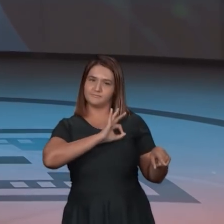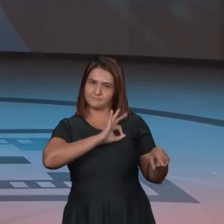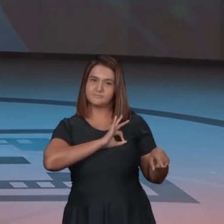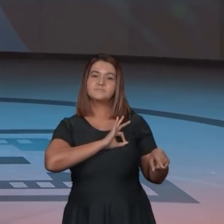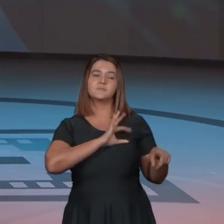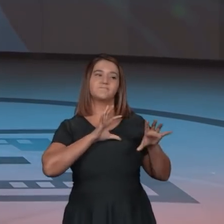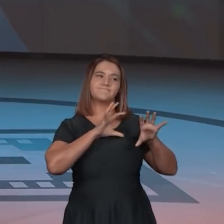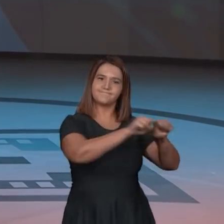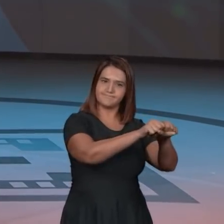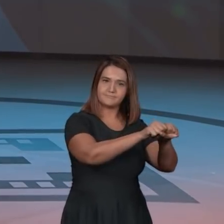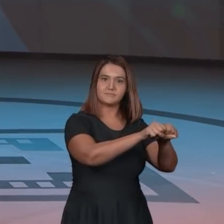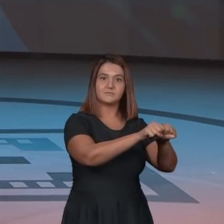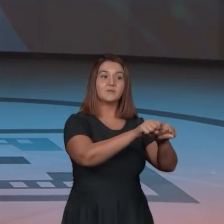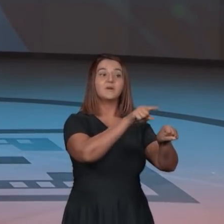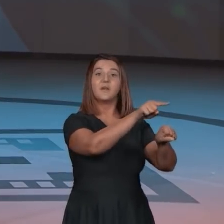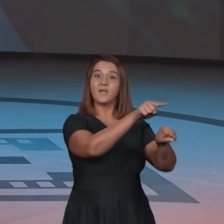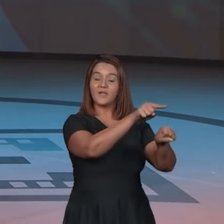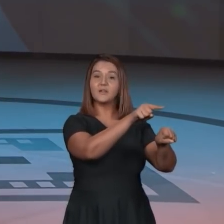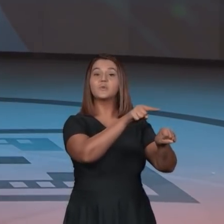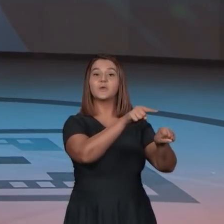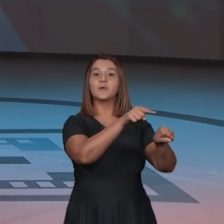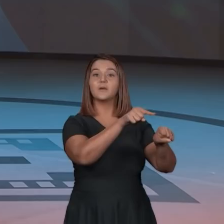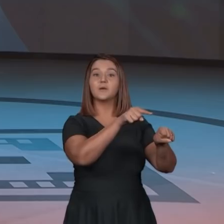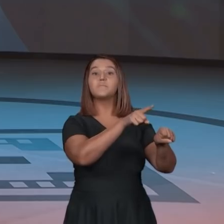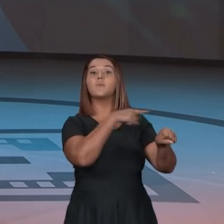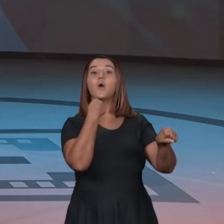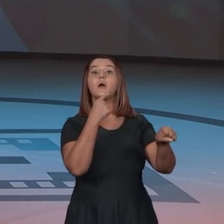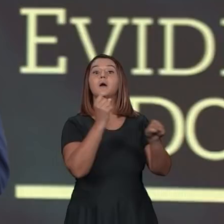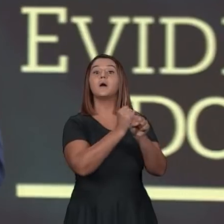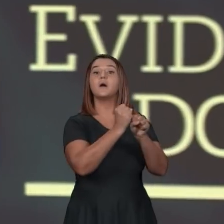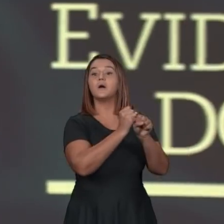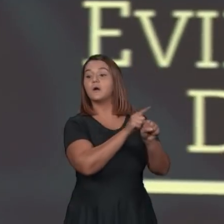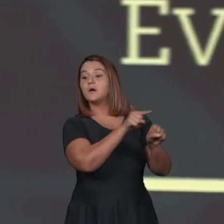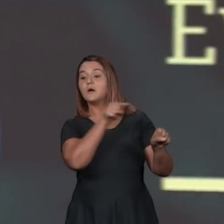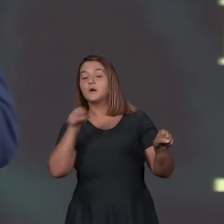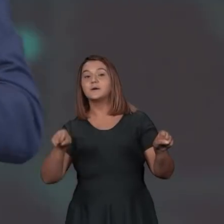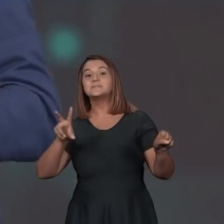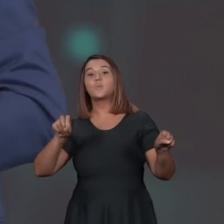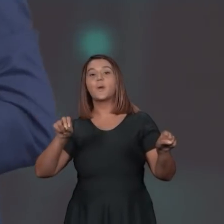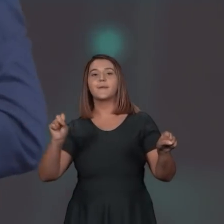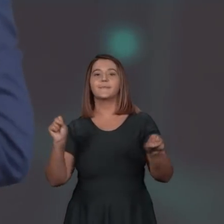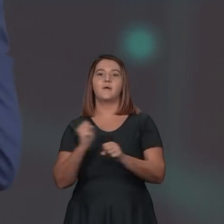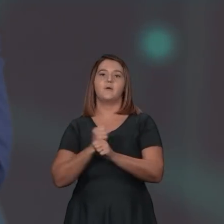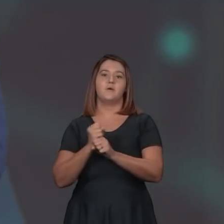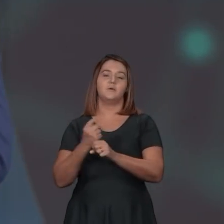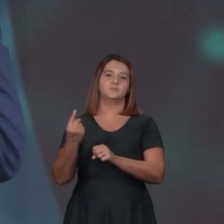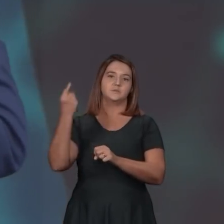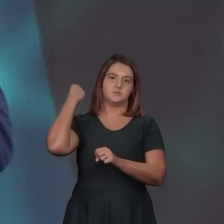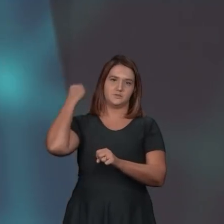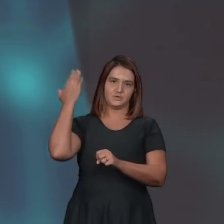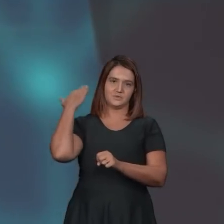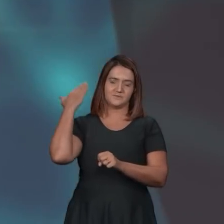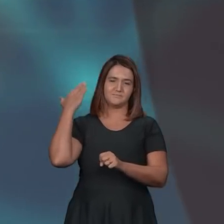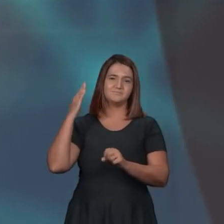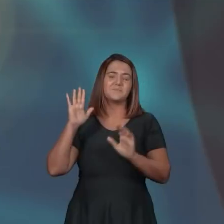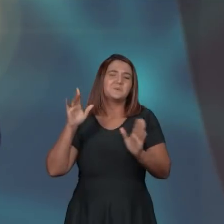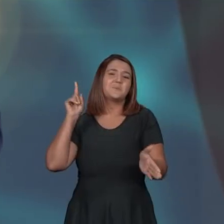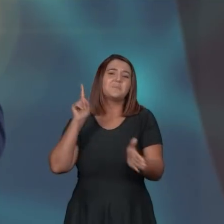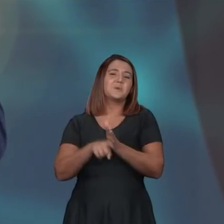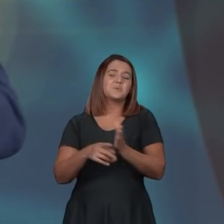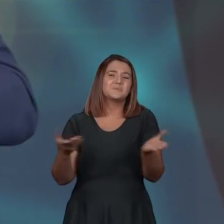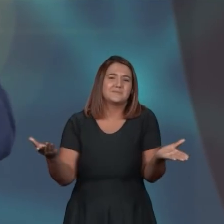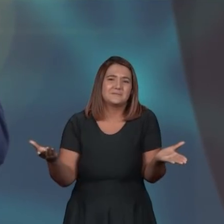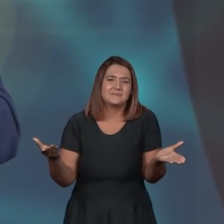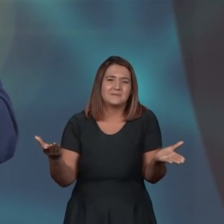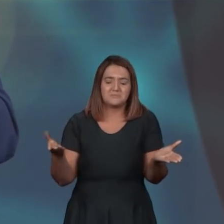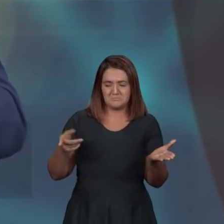praticado mais de 50 anos antes. Agora, uma pergunta que como religiosos podemos fazer. Onde estava Deus